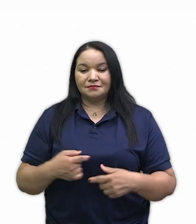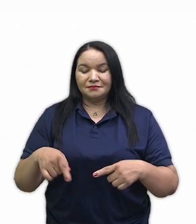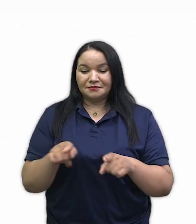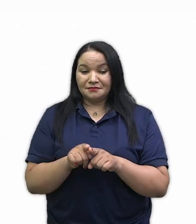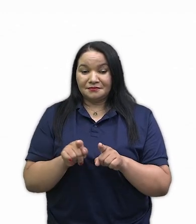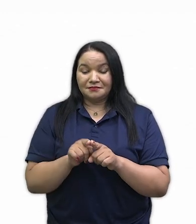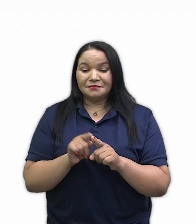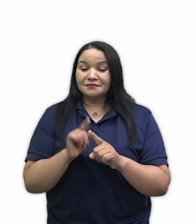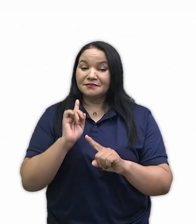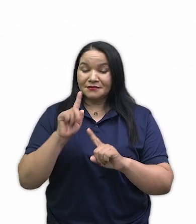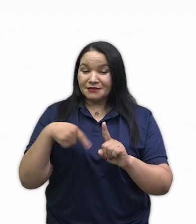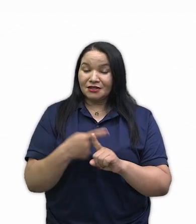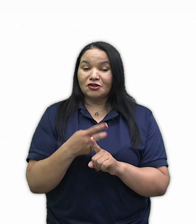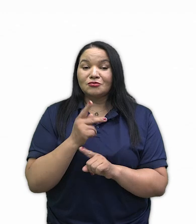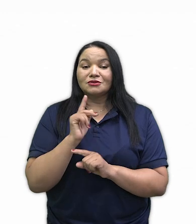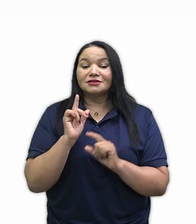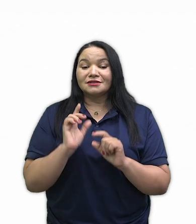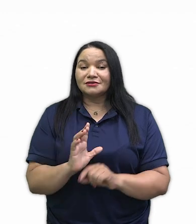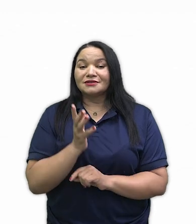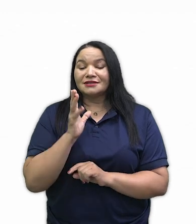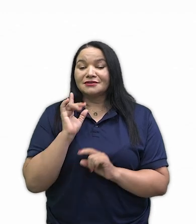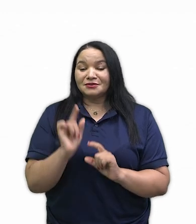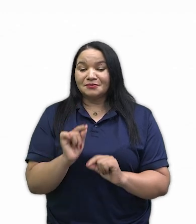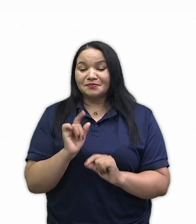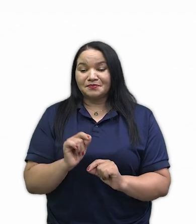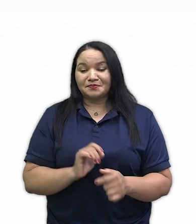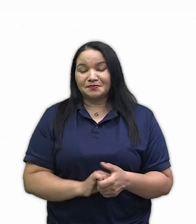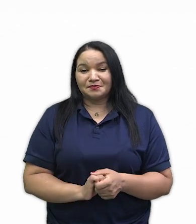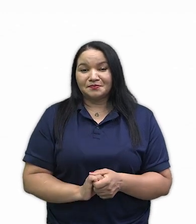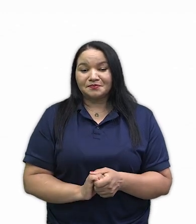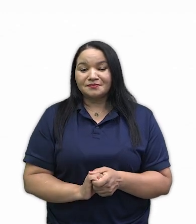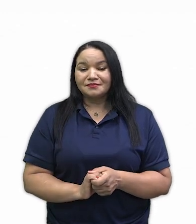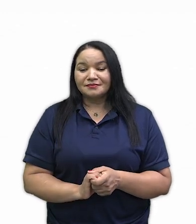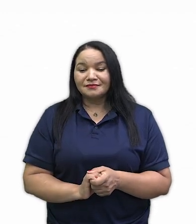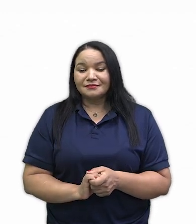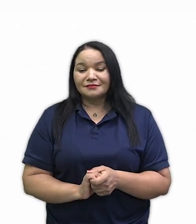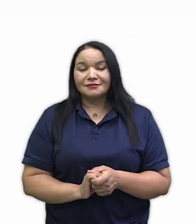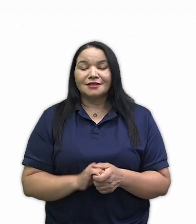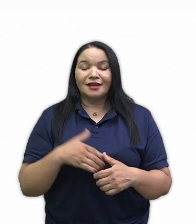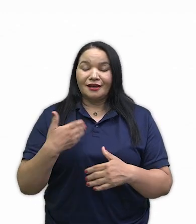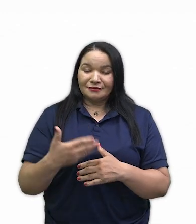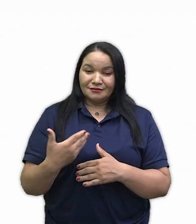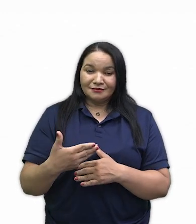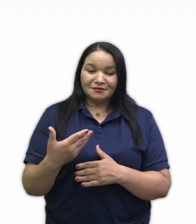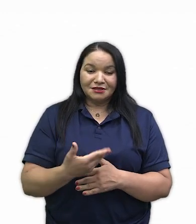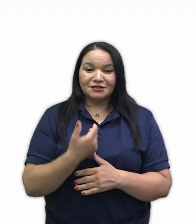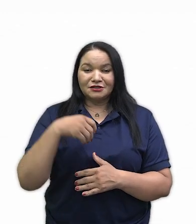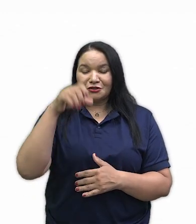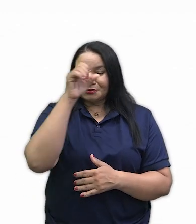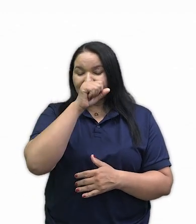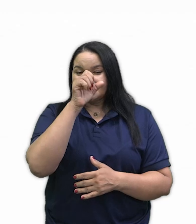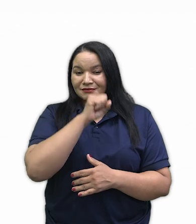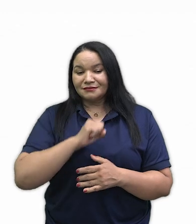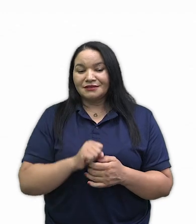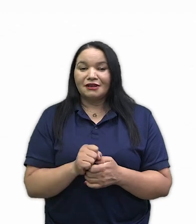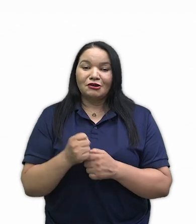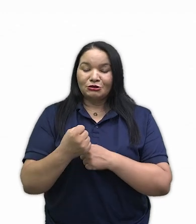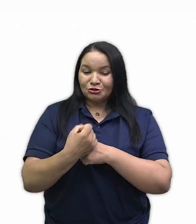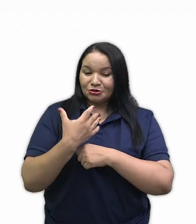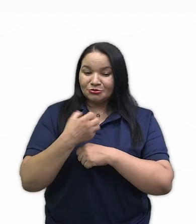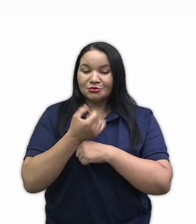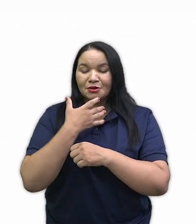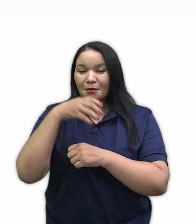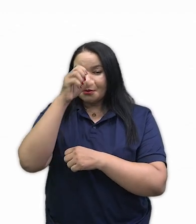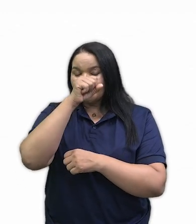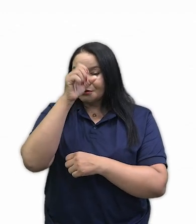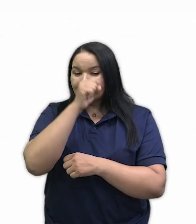Aí é que depois disso começa a aparecer as coisas, né? Ela vai, enfim, aprendendo realmente as dicas, ela vai